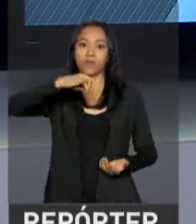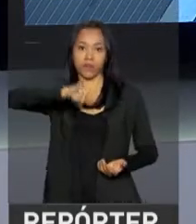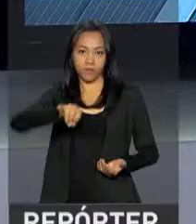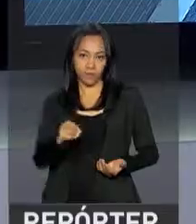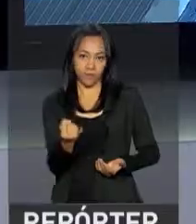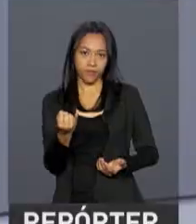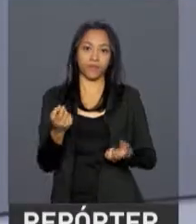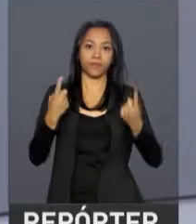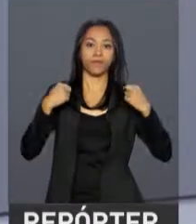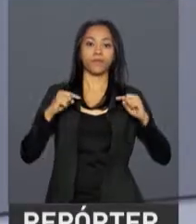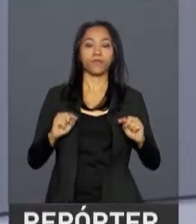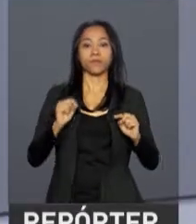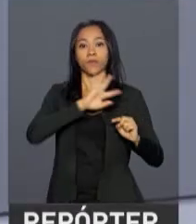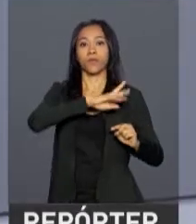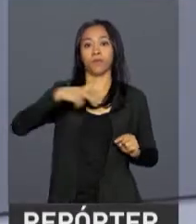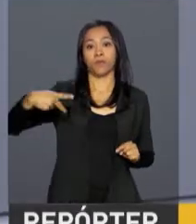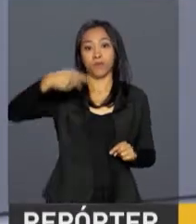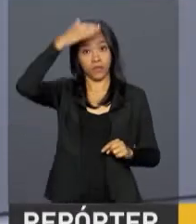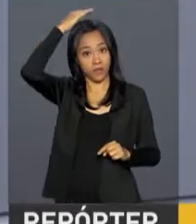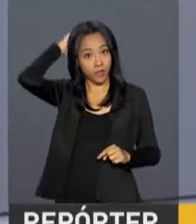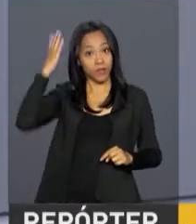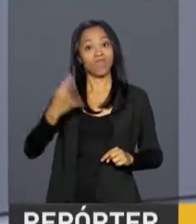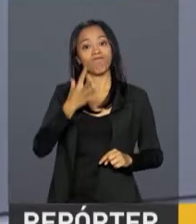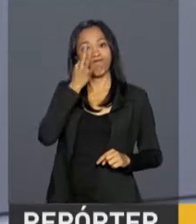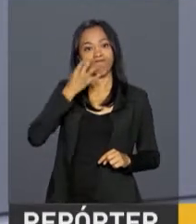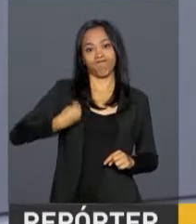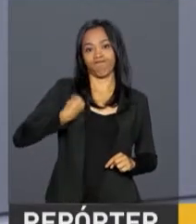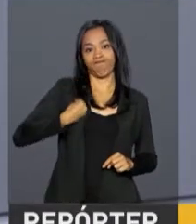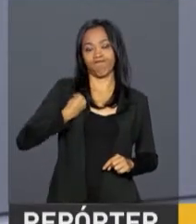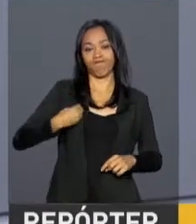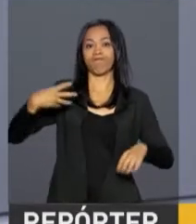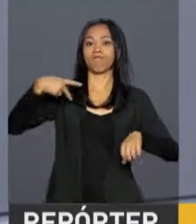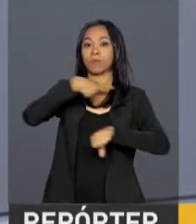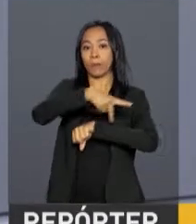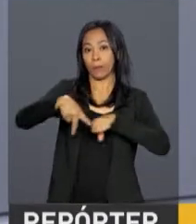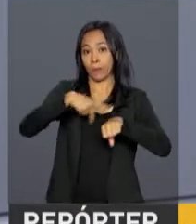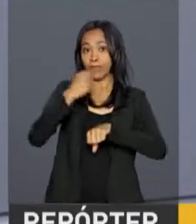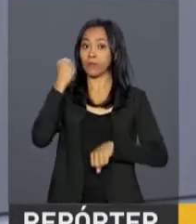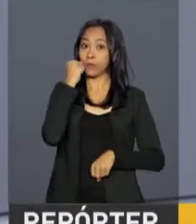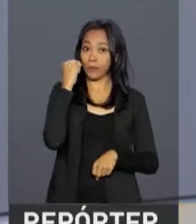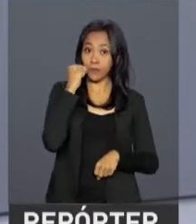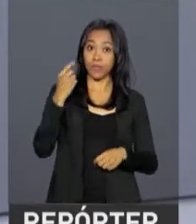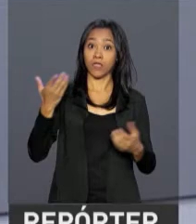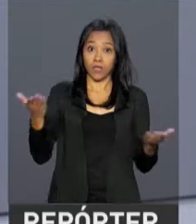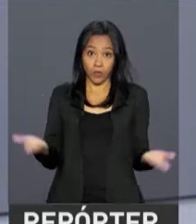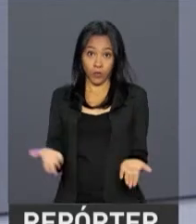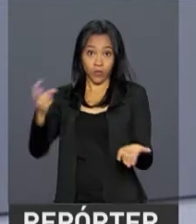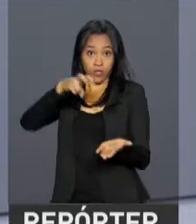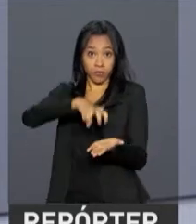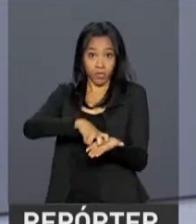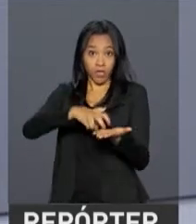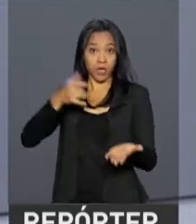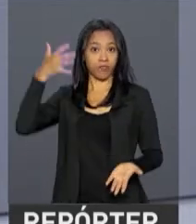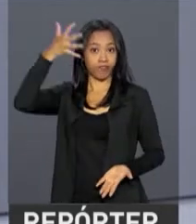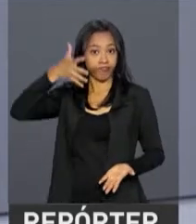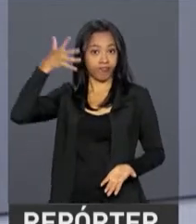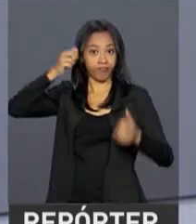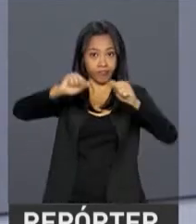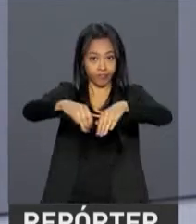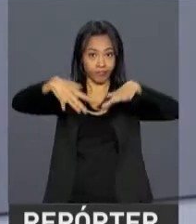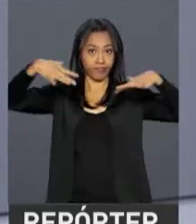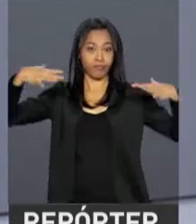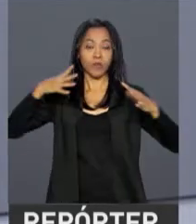de janeiro. O presidente Michel Temer está em Davos, na Suíça, e agora pela manhã ele discursou na sessão plenária do